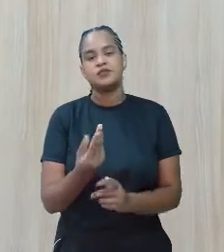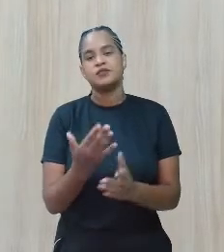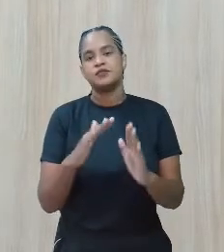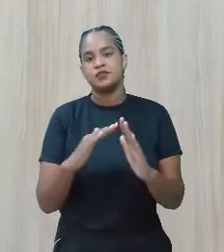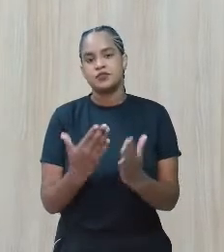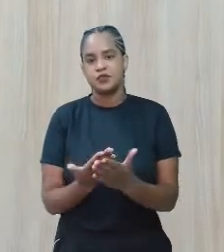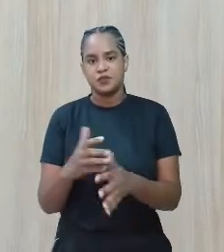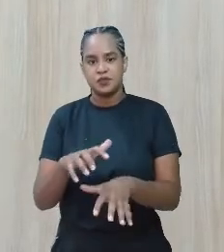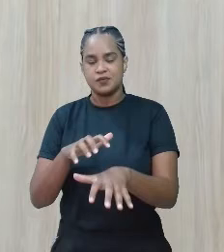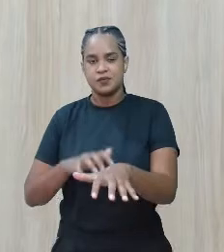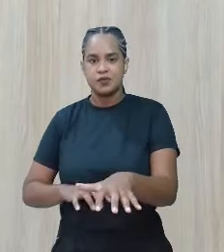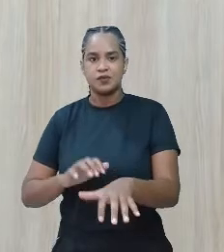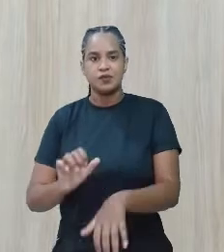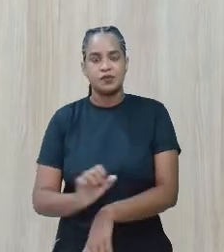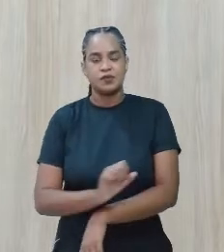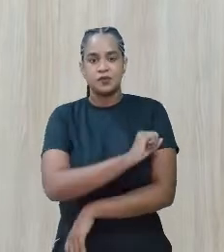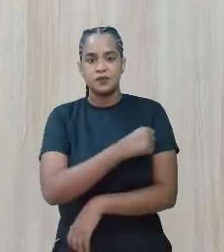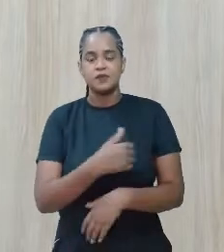aqui hoje para mais uma